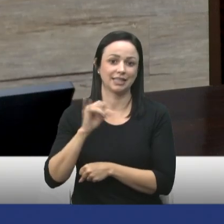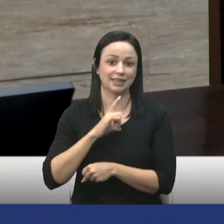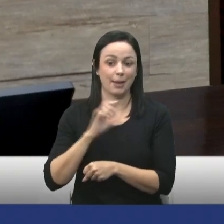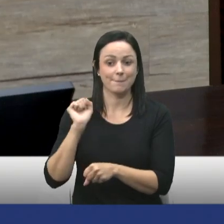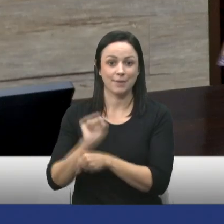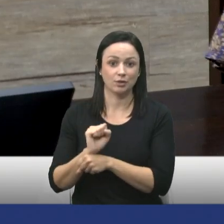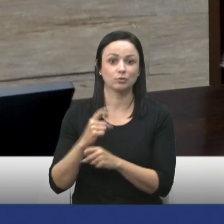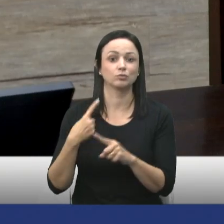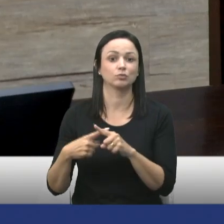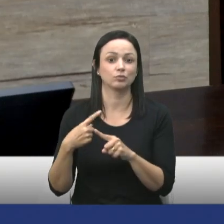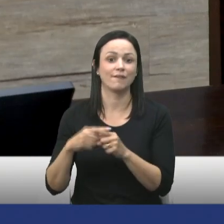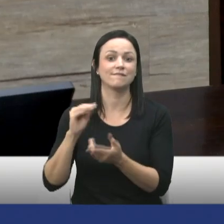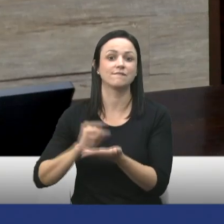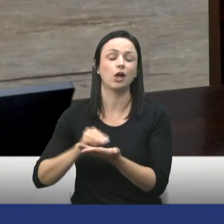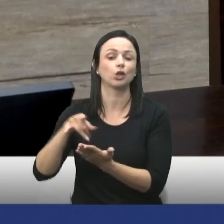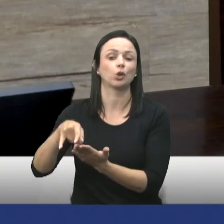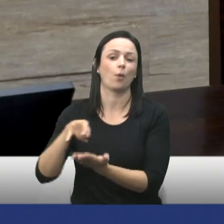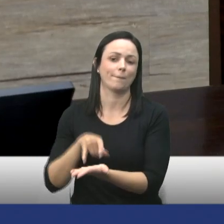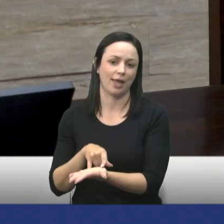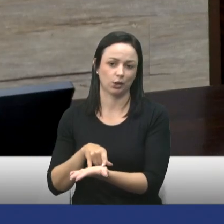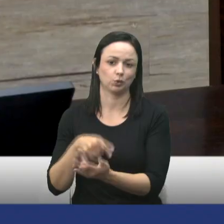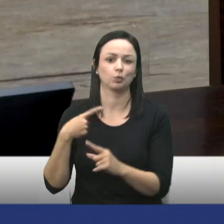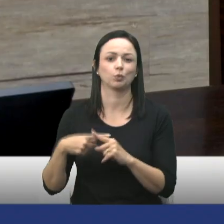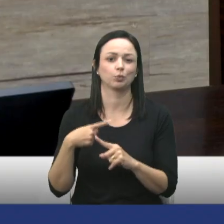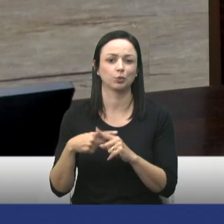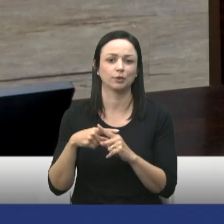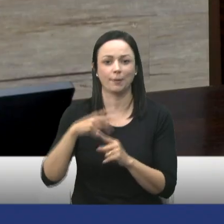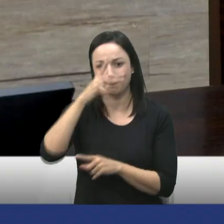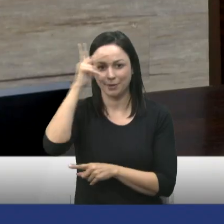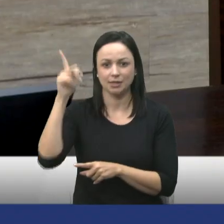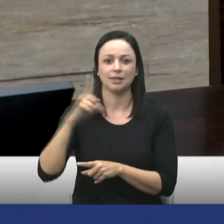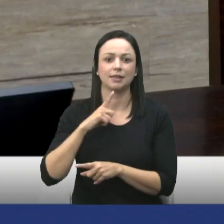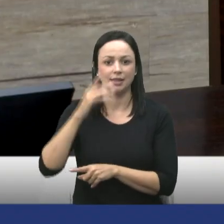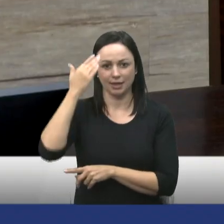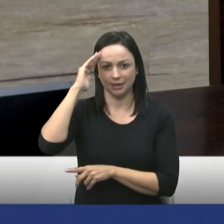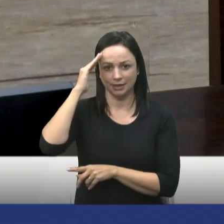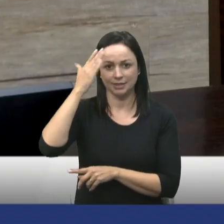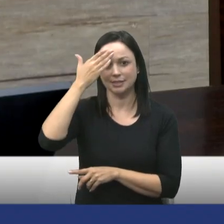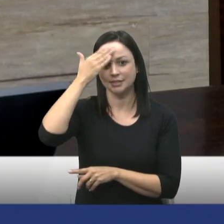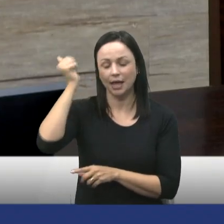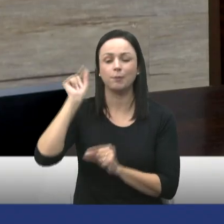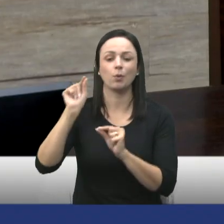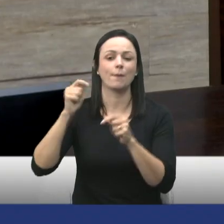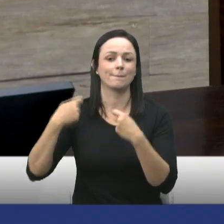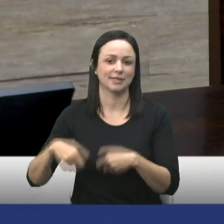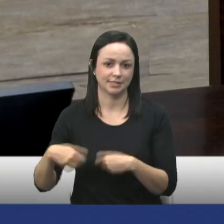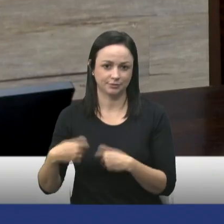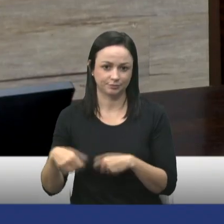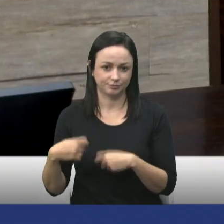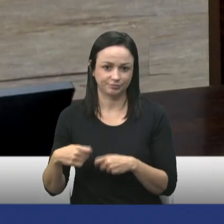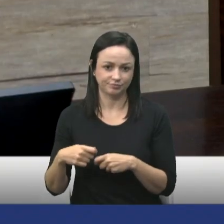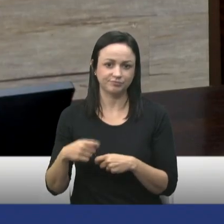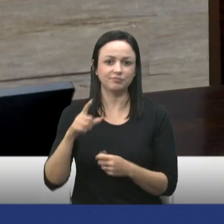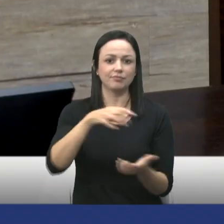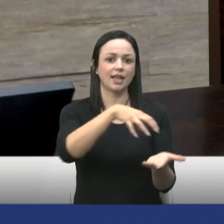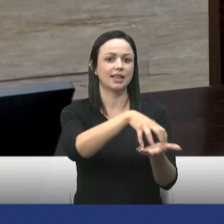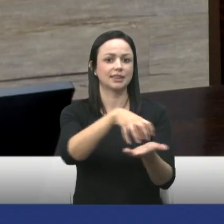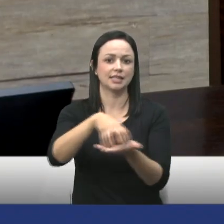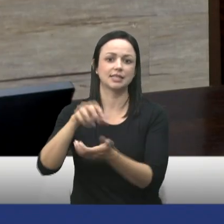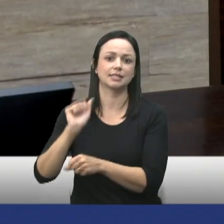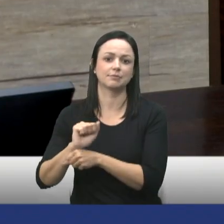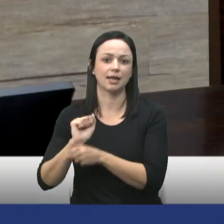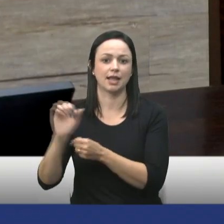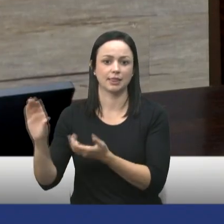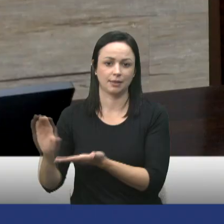parada, é por falta de documento, porque o pessoal lá tem o entendimento, sabe da necessidade da entidade que está esperando essa